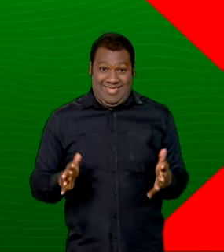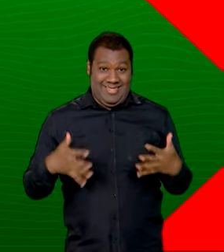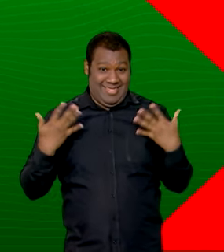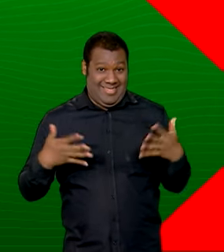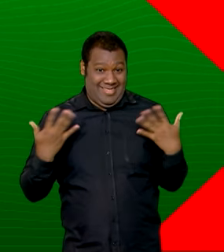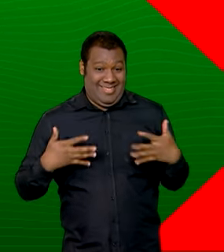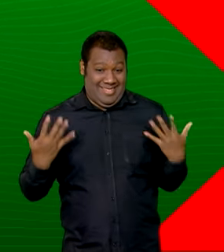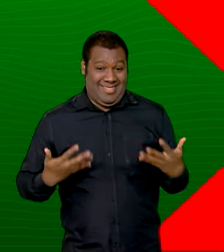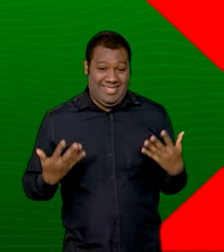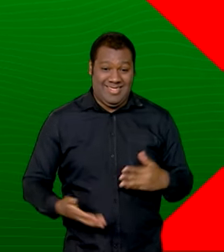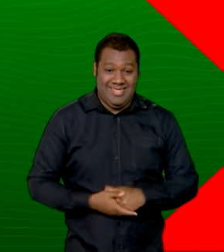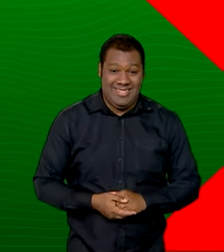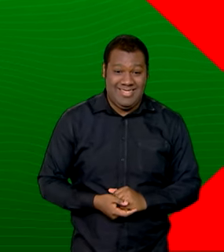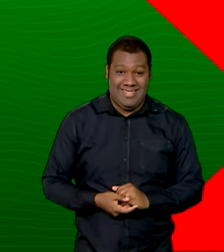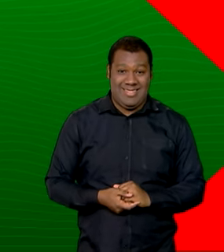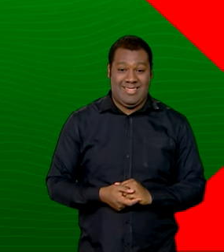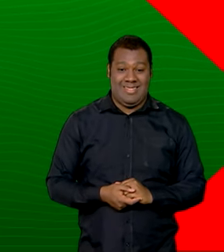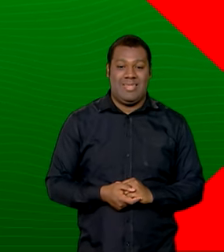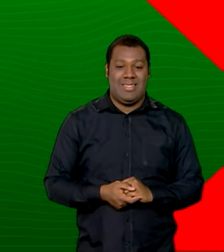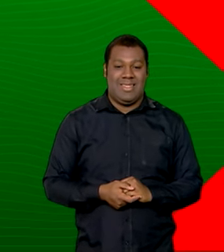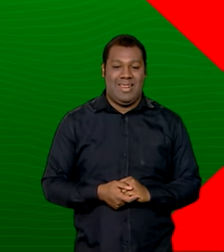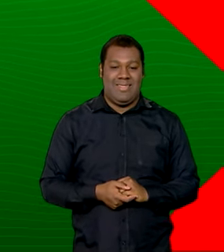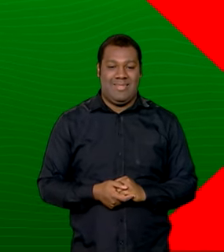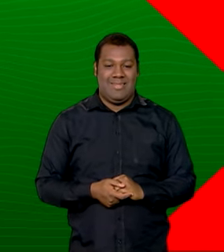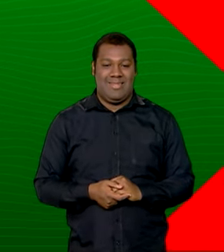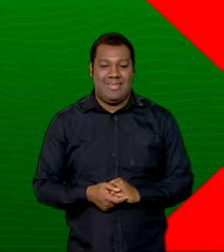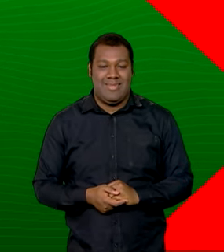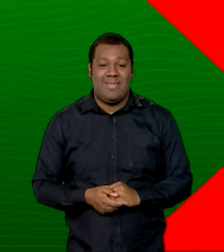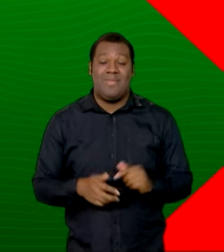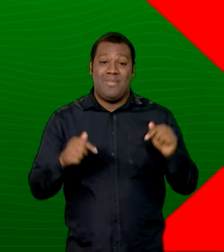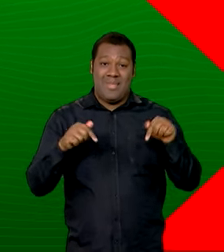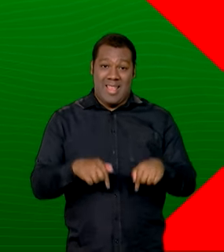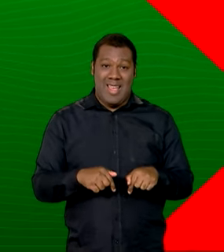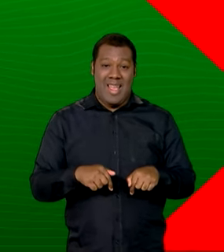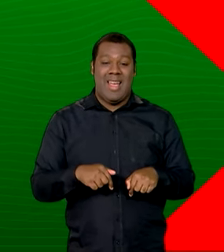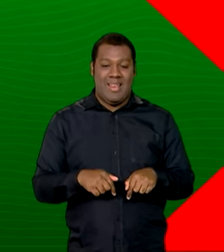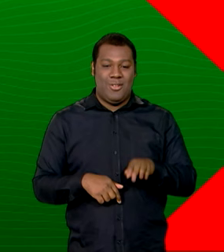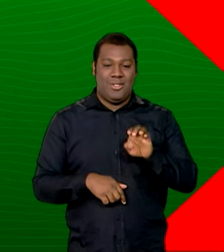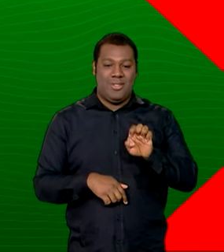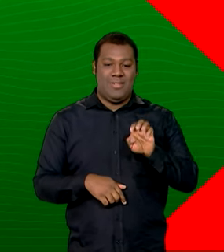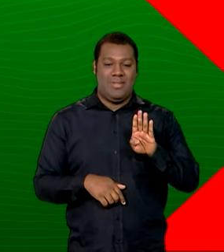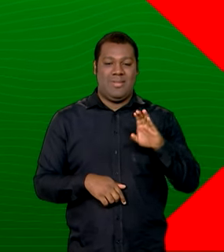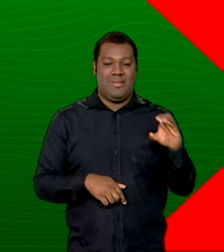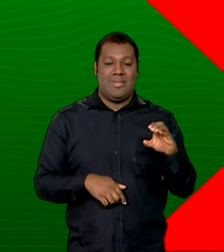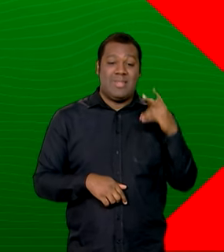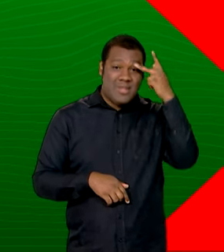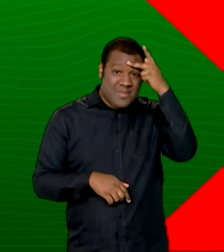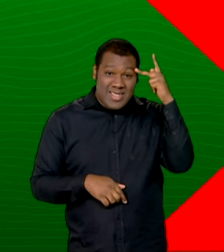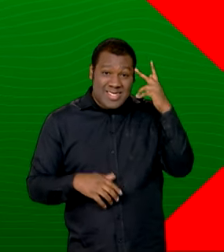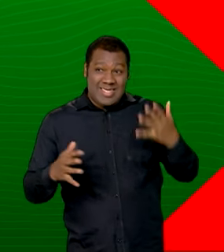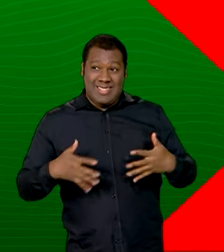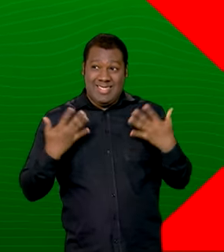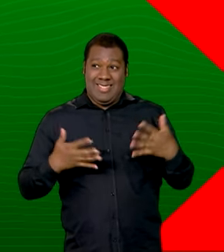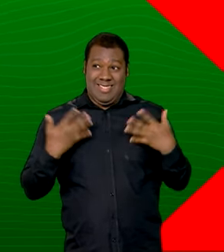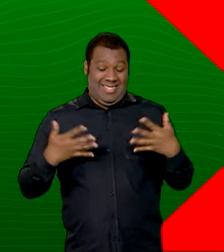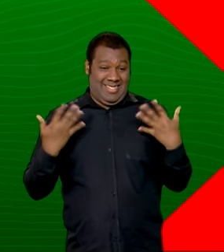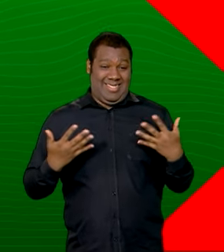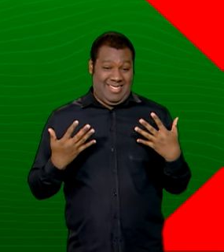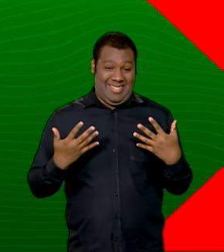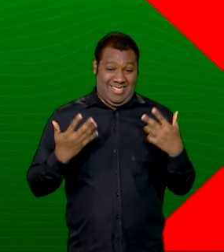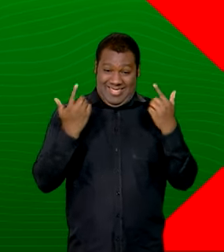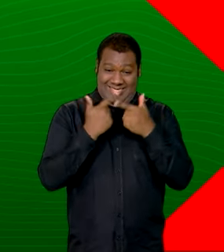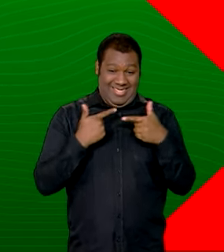Oi estou ouvindo Olha estão vibrando aqui no estúdio quando disseram assim vai entrar Janete Silva da Rádio Difusora de